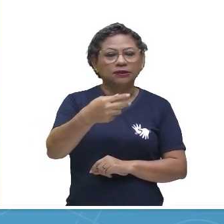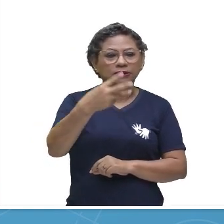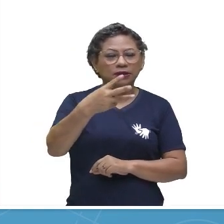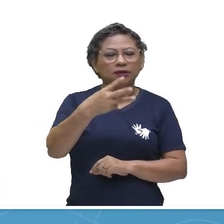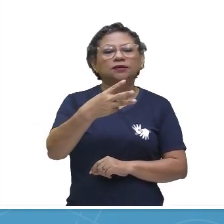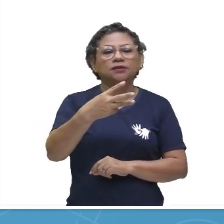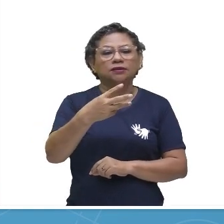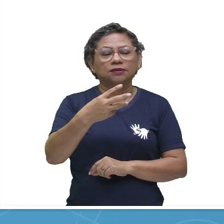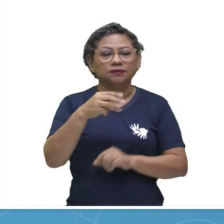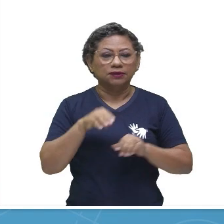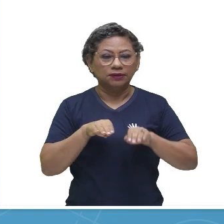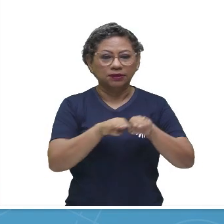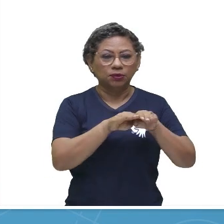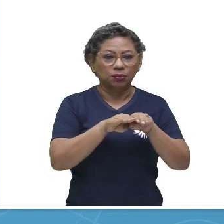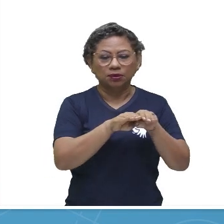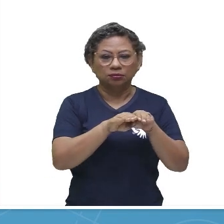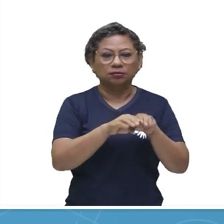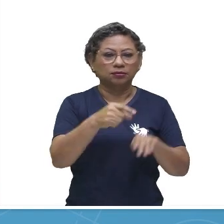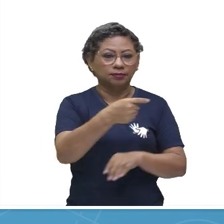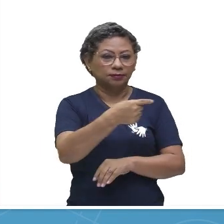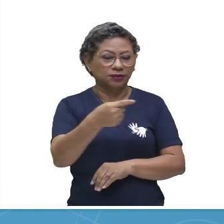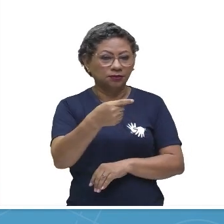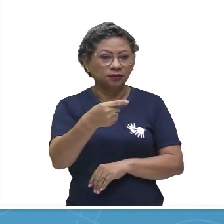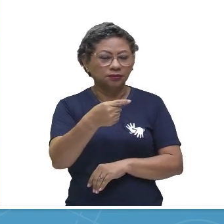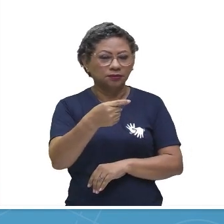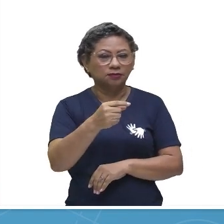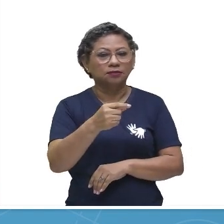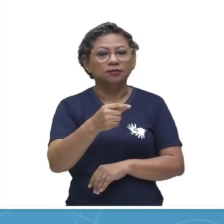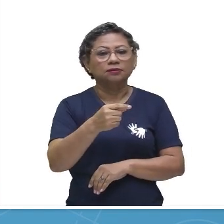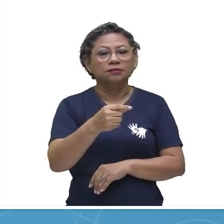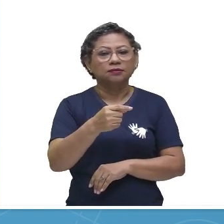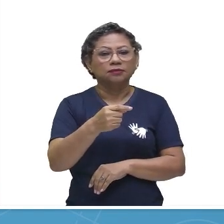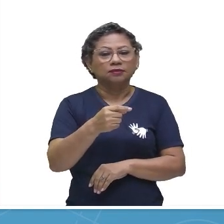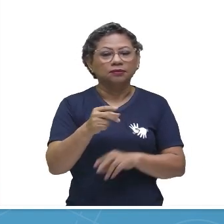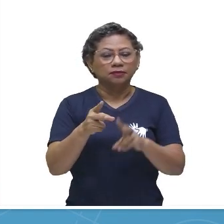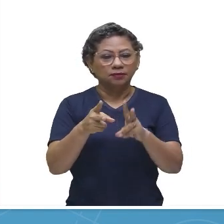2 ao cubo, né? 2 à terceira é igual a 8. 9 à terceira dá